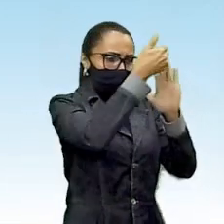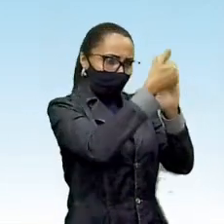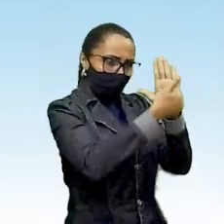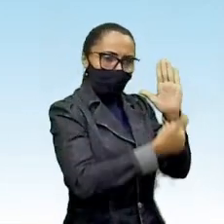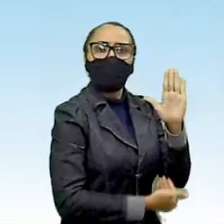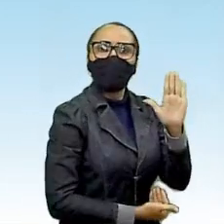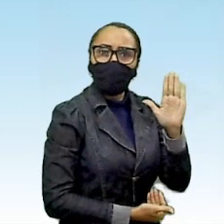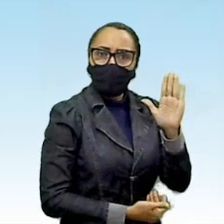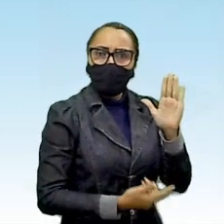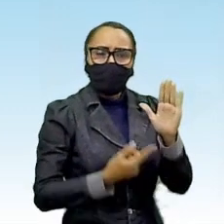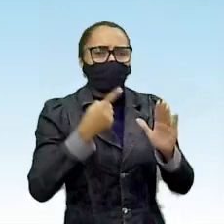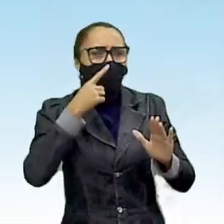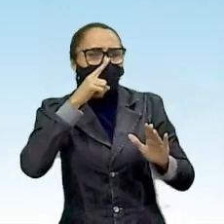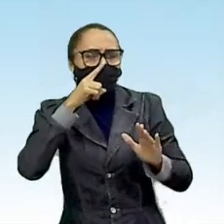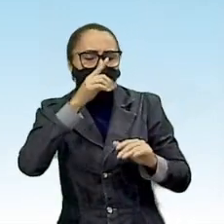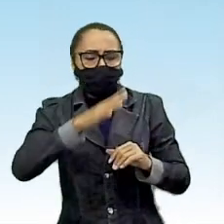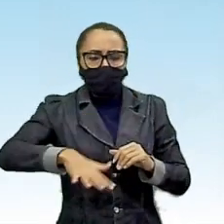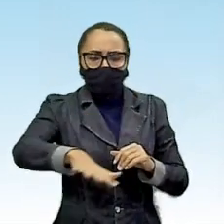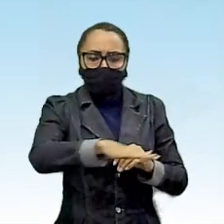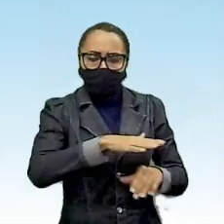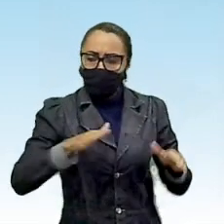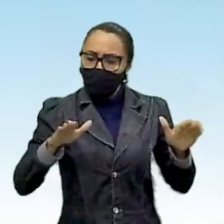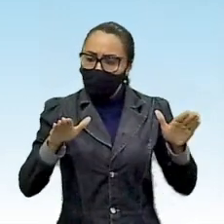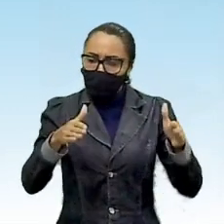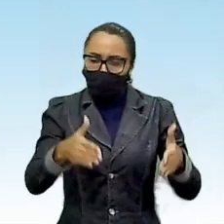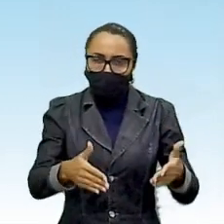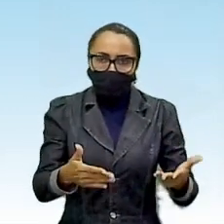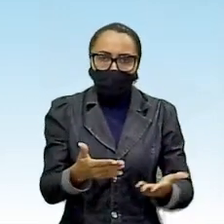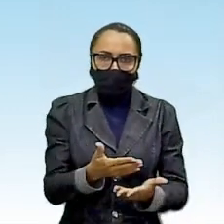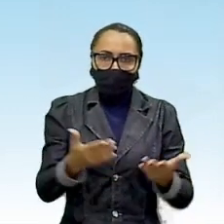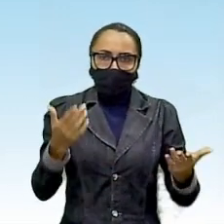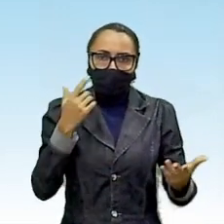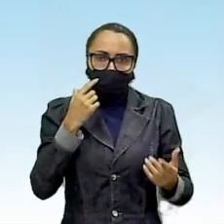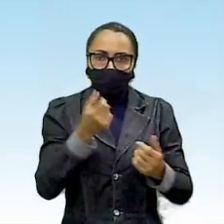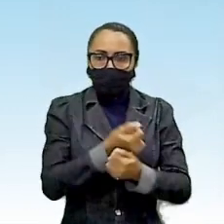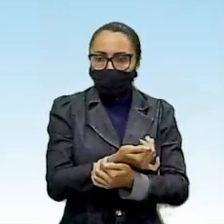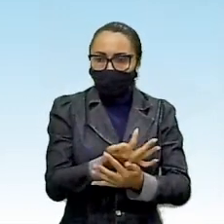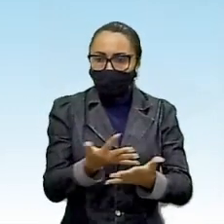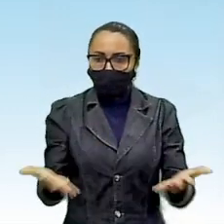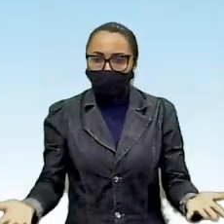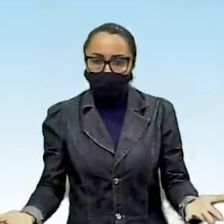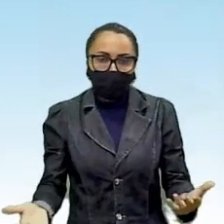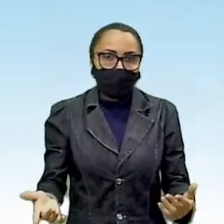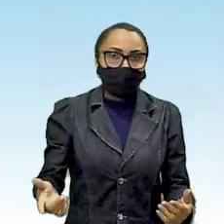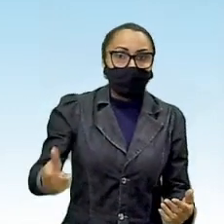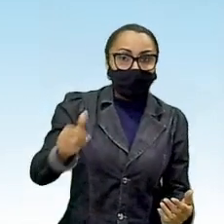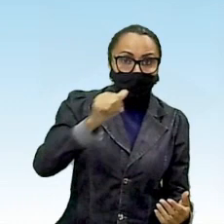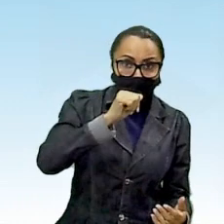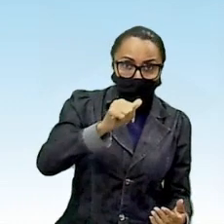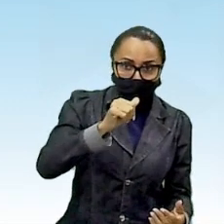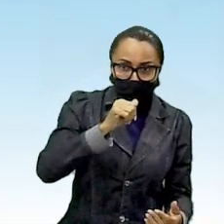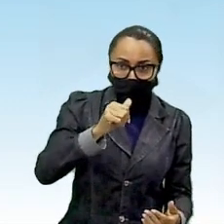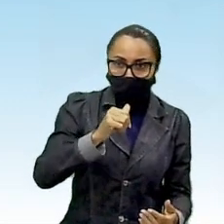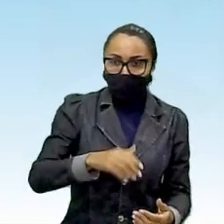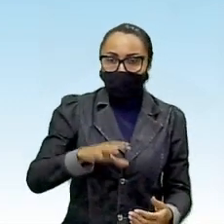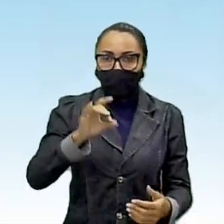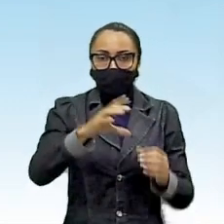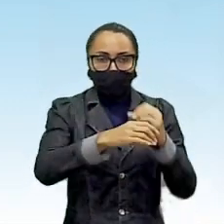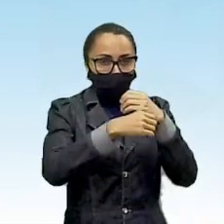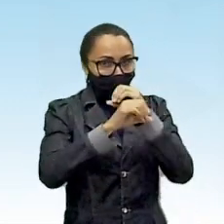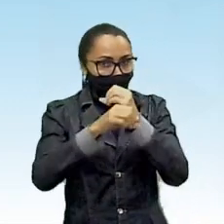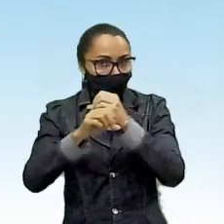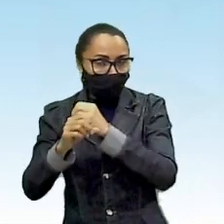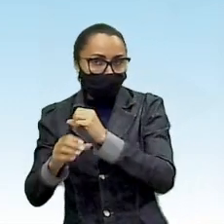risco para ambientes específicos, como distribuidora de bebidas, que antes só o engenheiro de